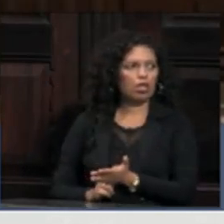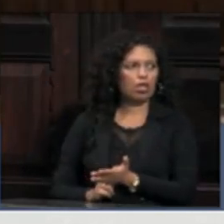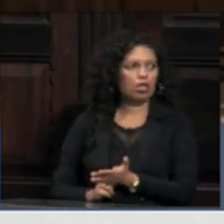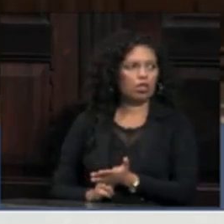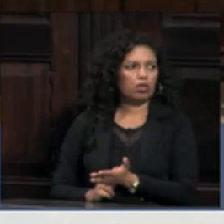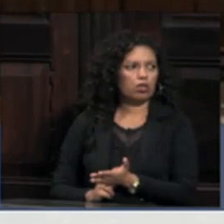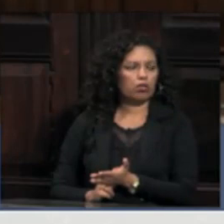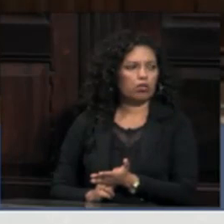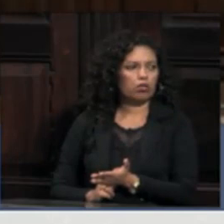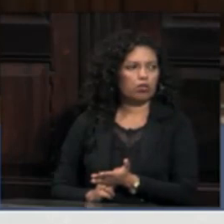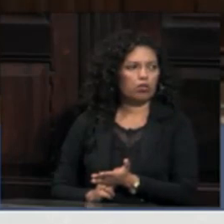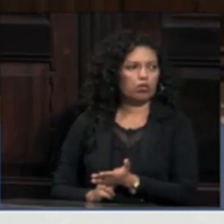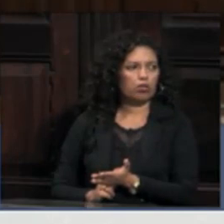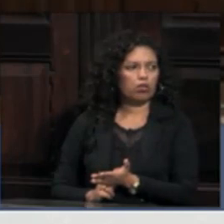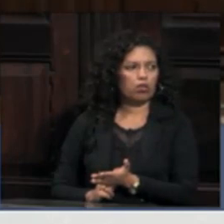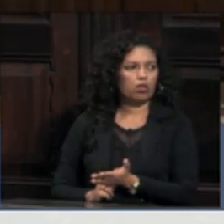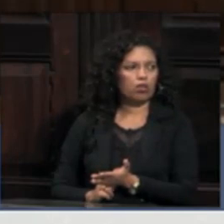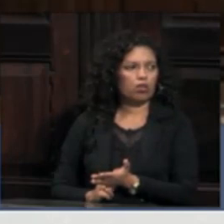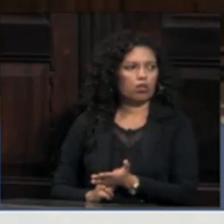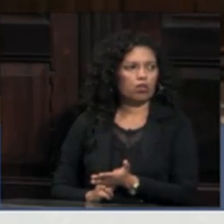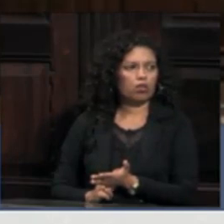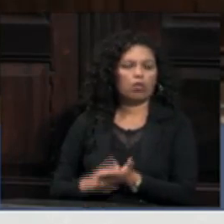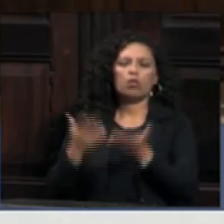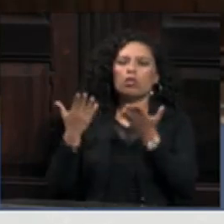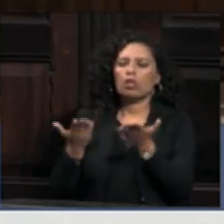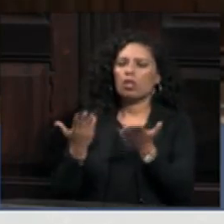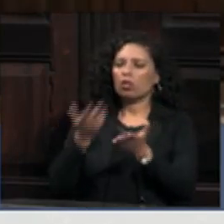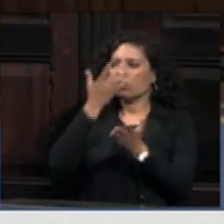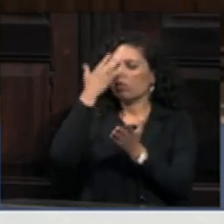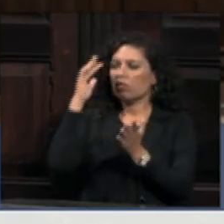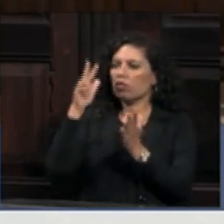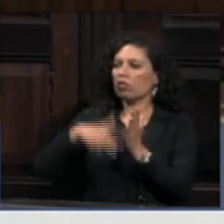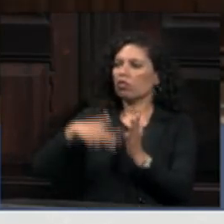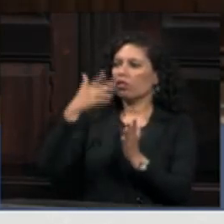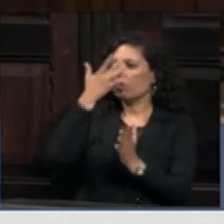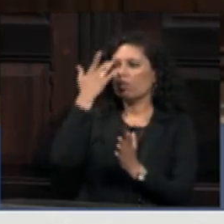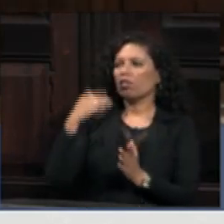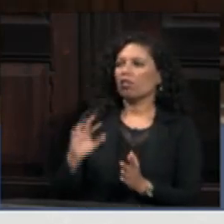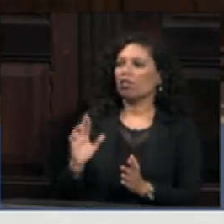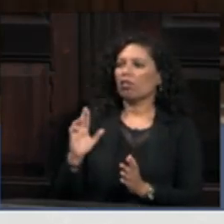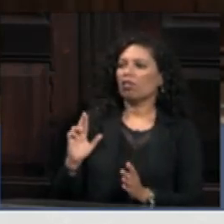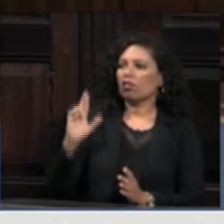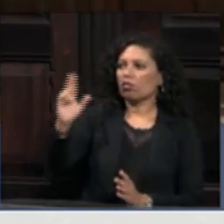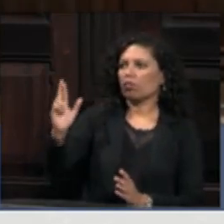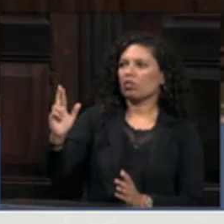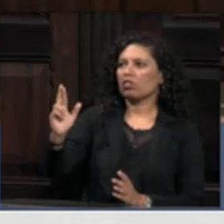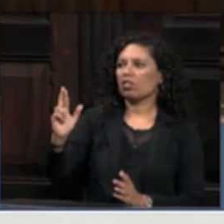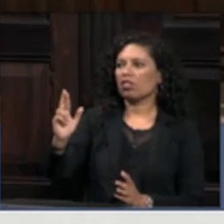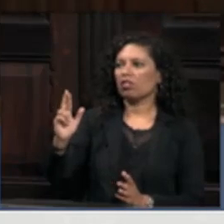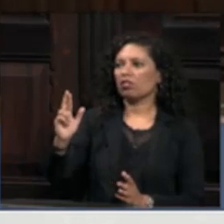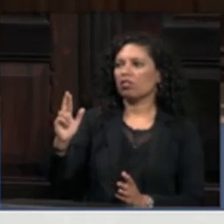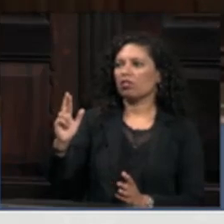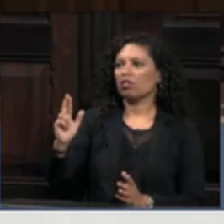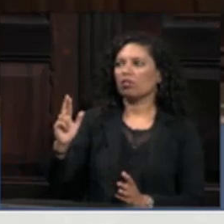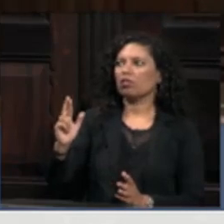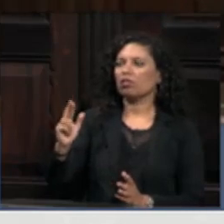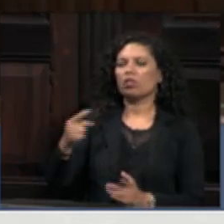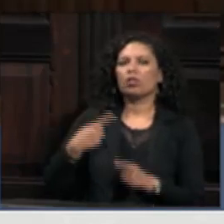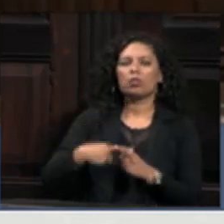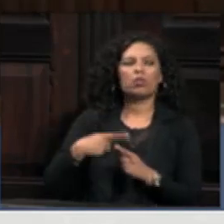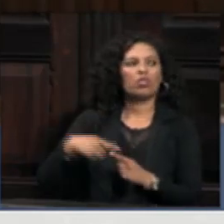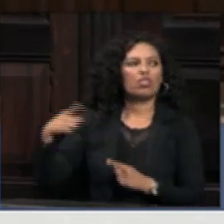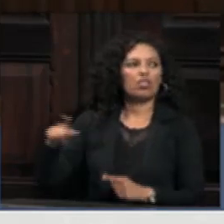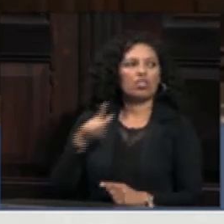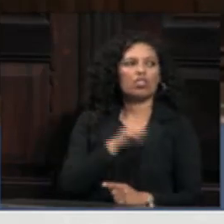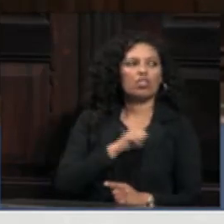que houvesse uma cadeia de responsabilidade no benefício fiscal. Porque no governo